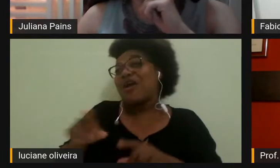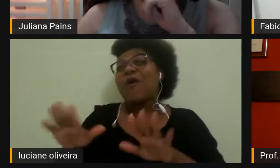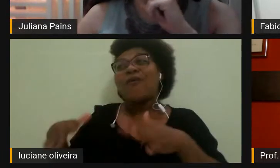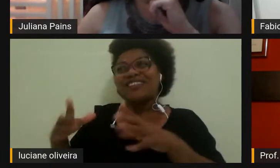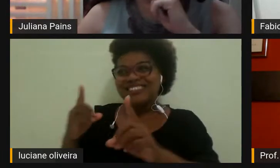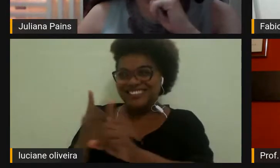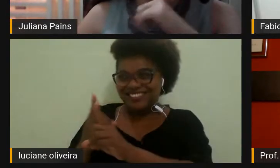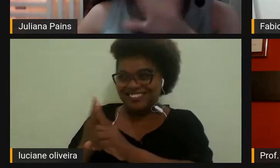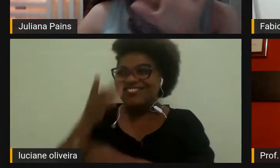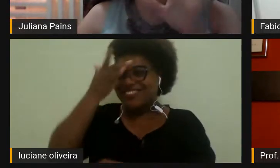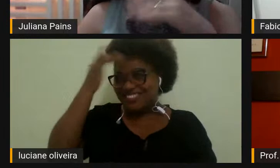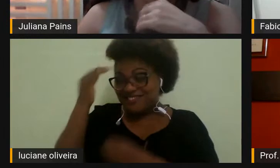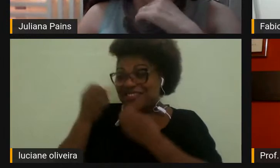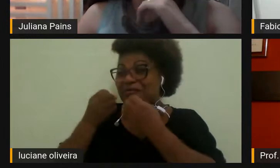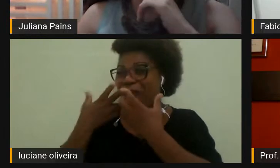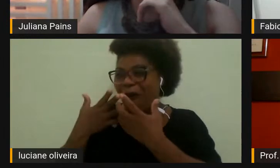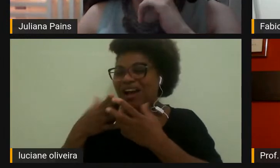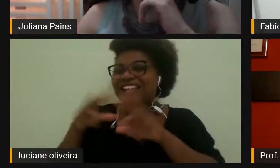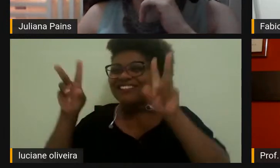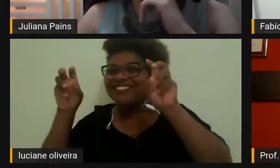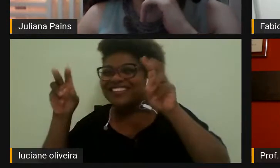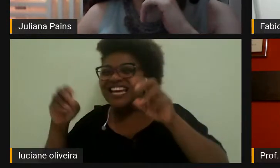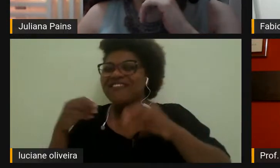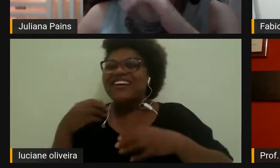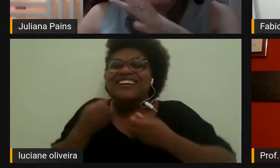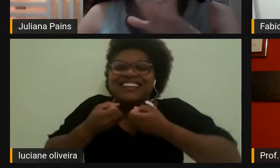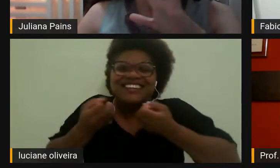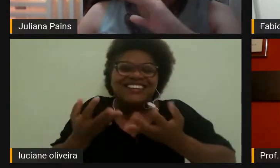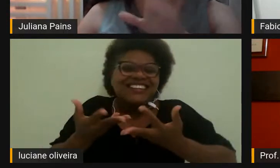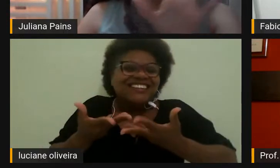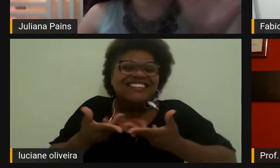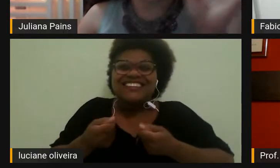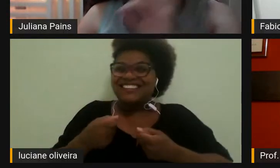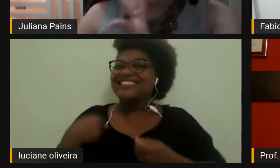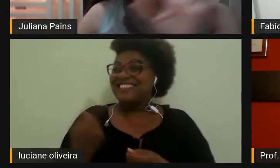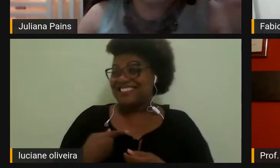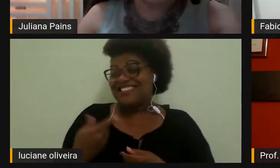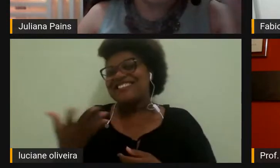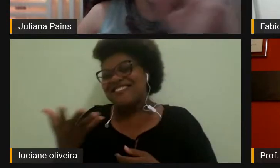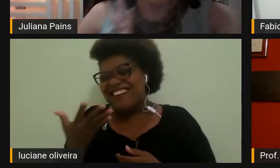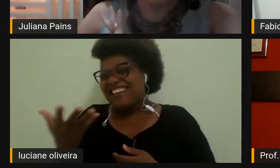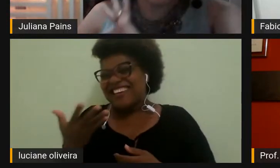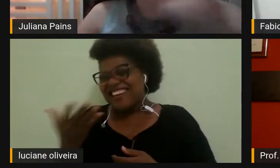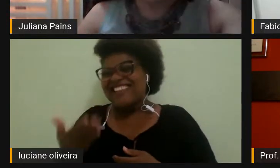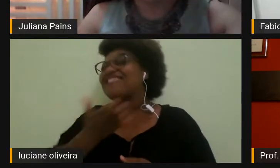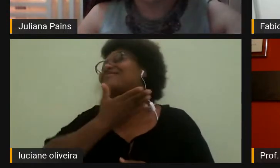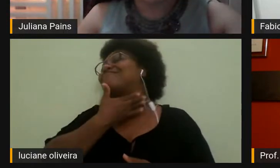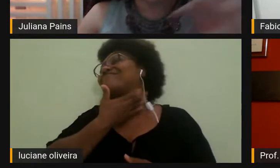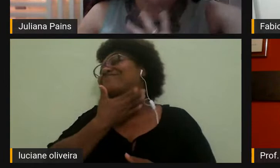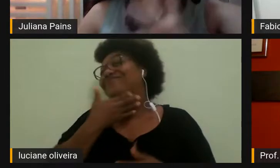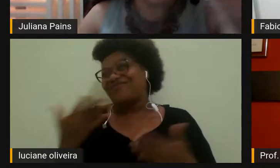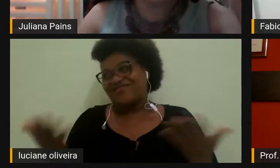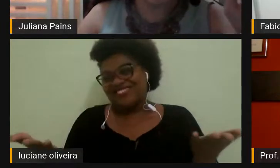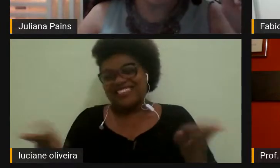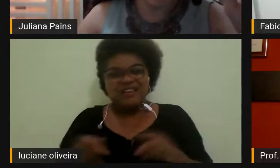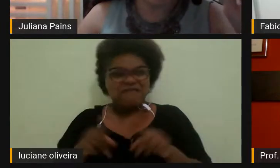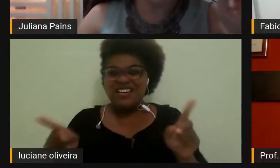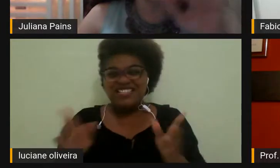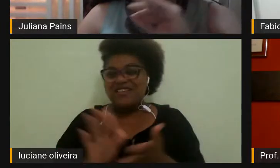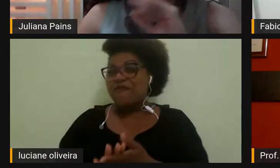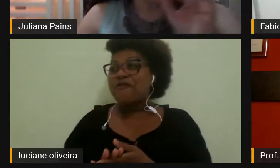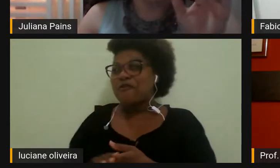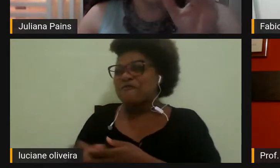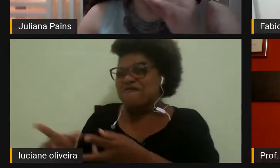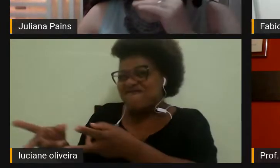assim que sabe muito assunto o assunto se Encanta a gente quer ficar batendo papo assim né mas vou eu vou puxar assim nenhuma vergonha